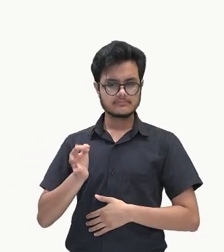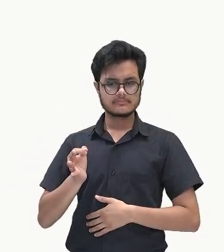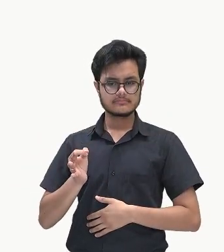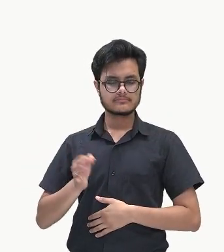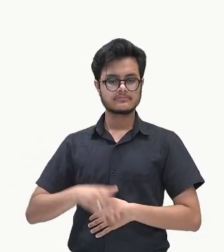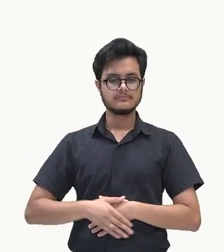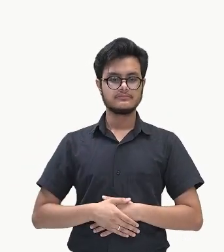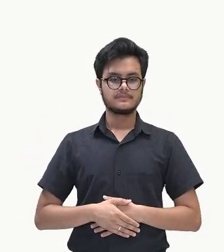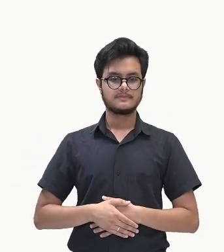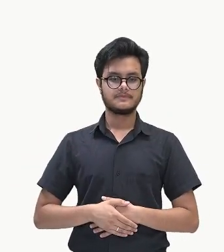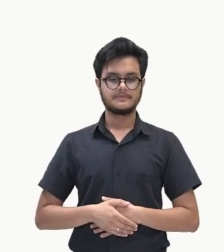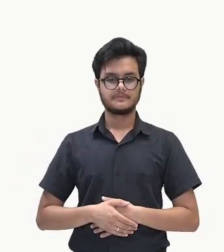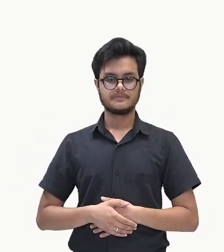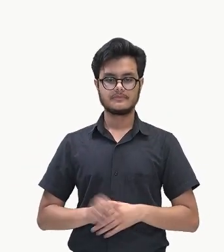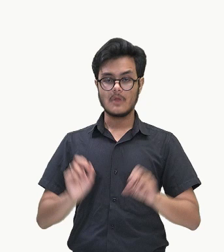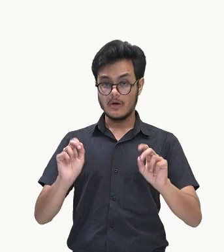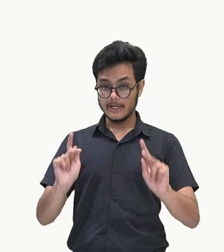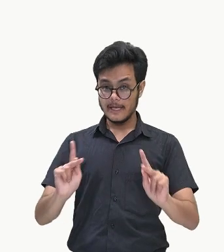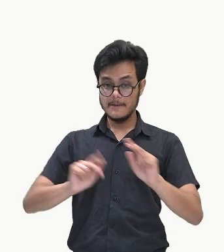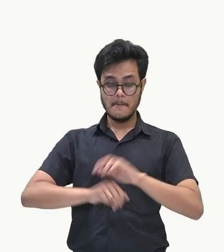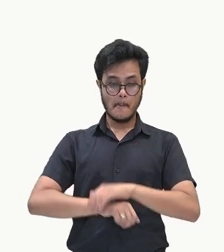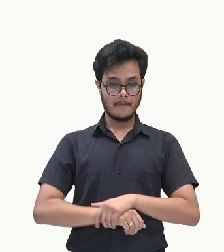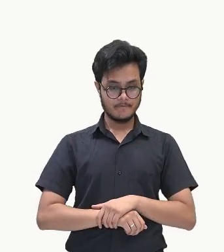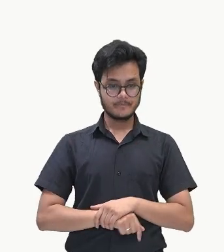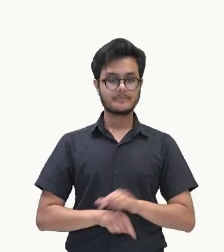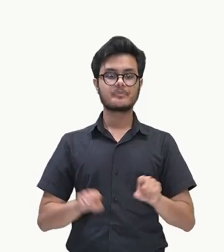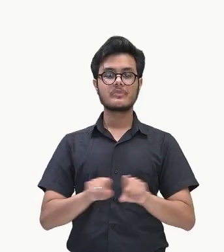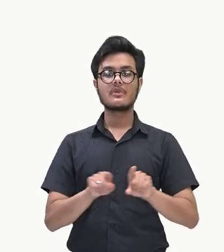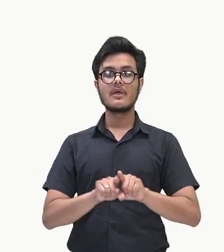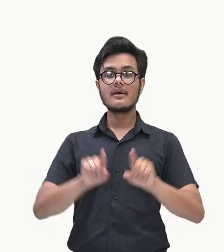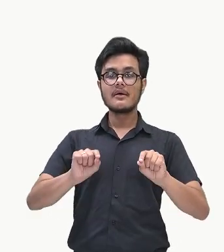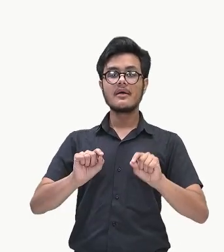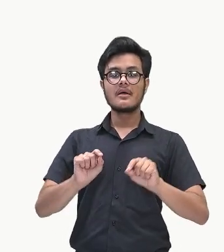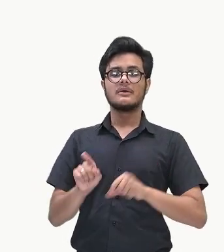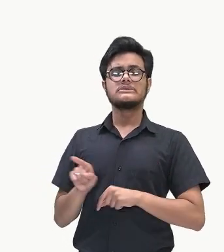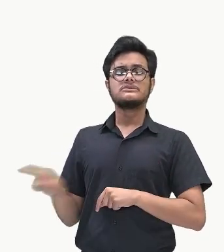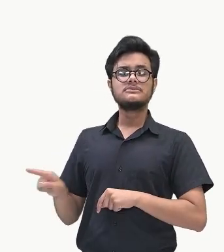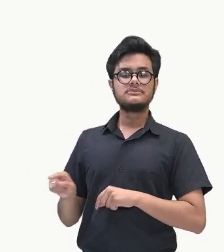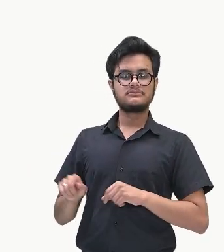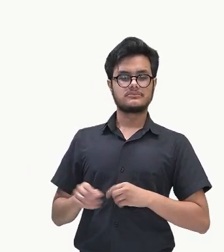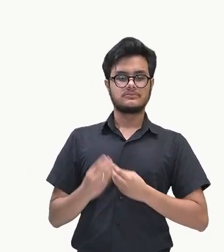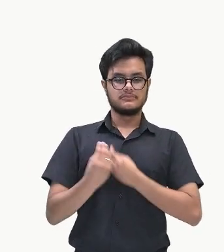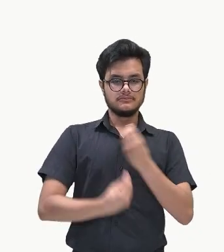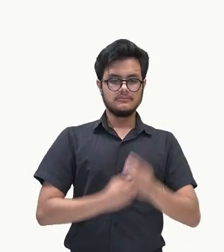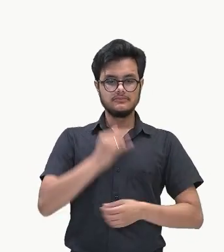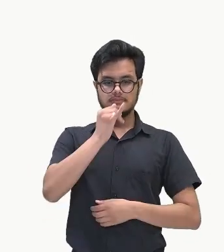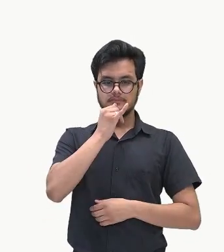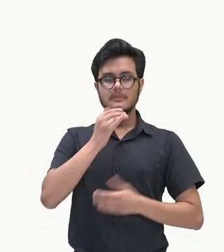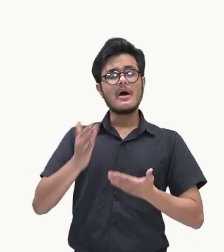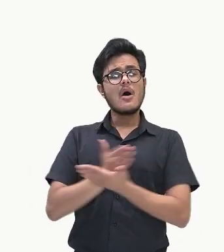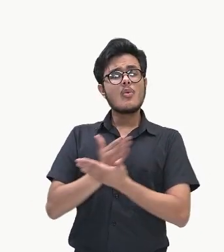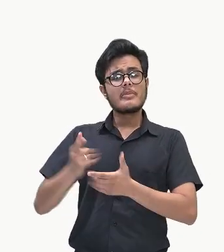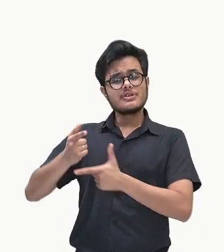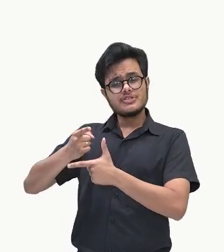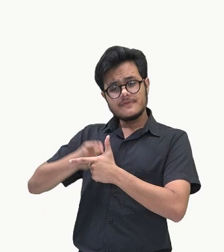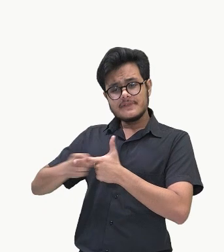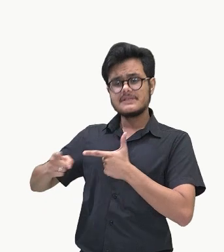potência. Tudo bem? A mesma coisa vale, ó, se eu precisar fazer uma divisão.